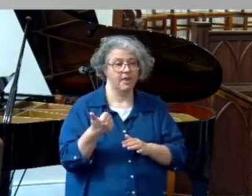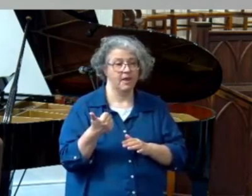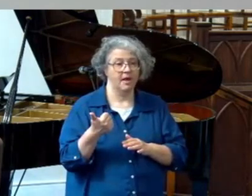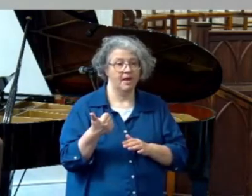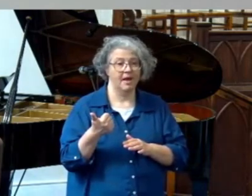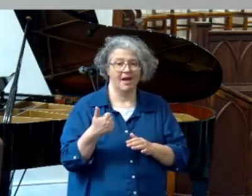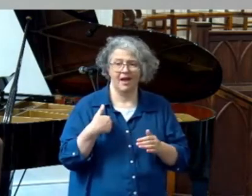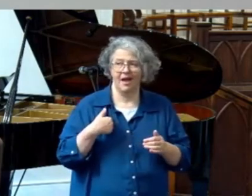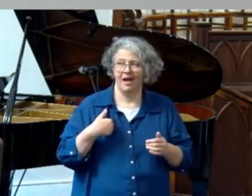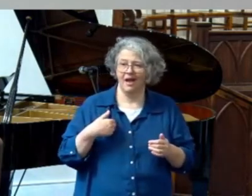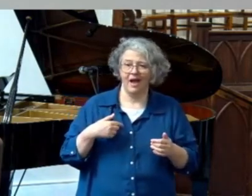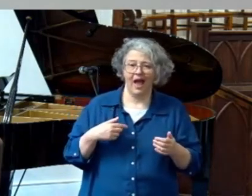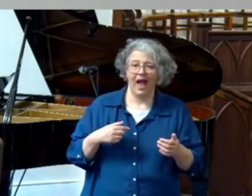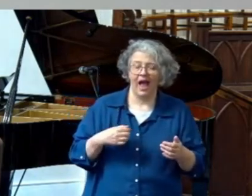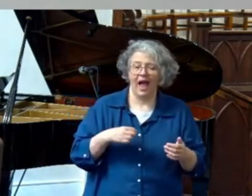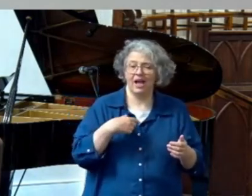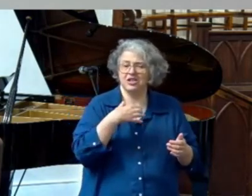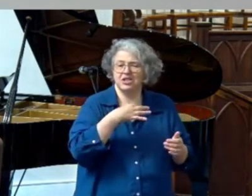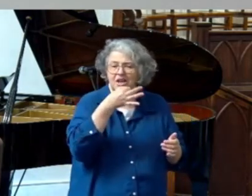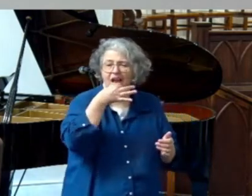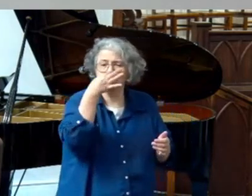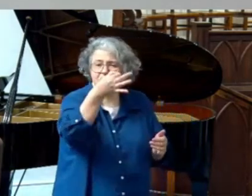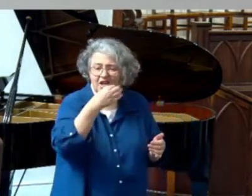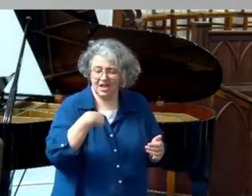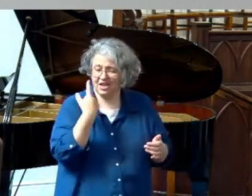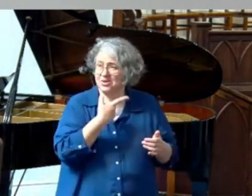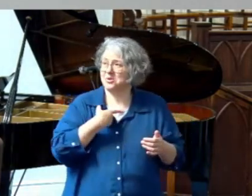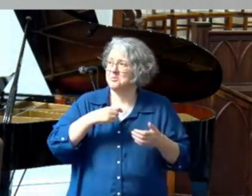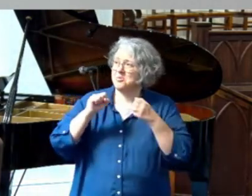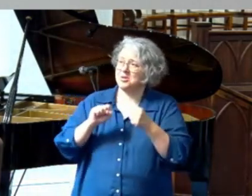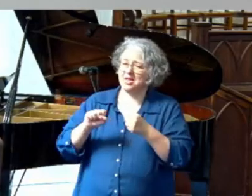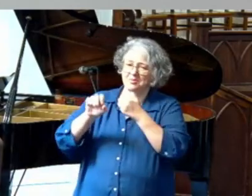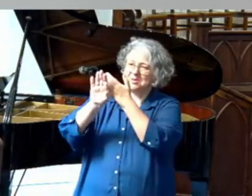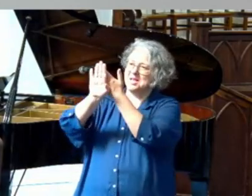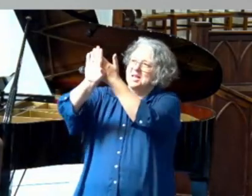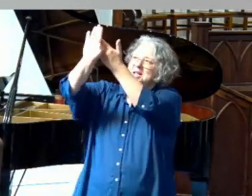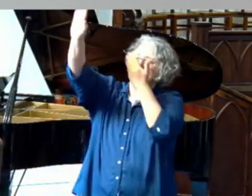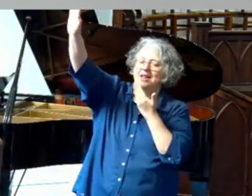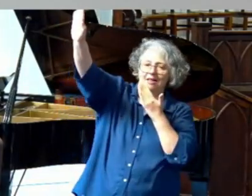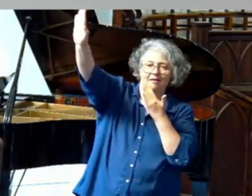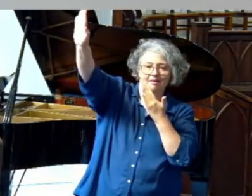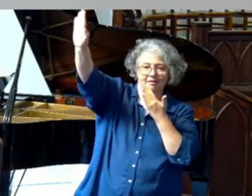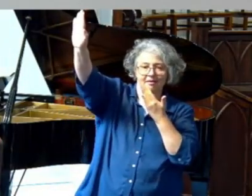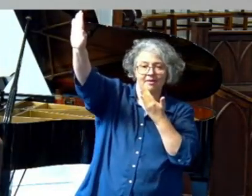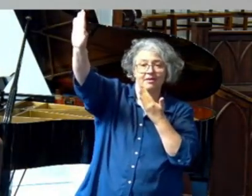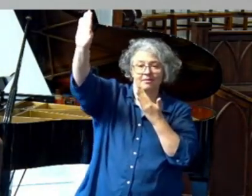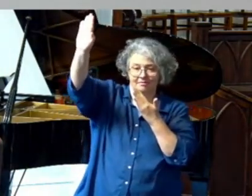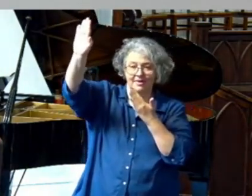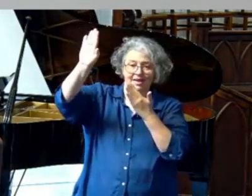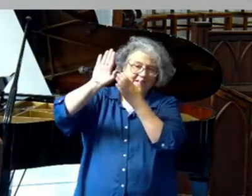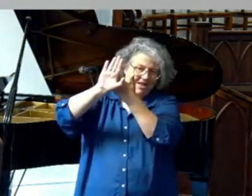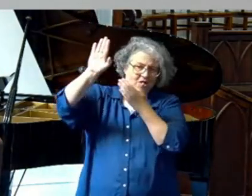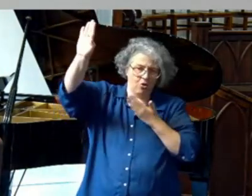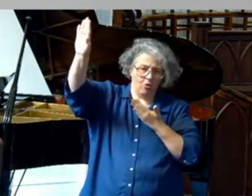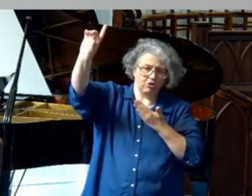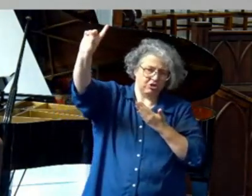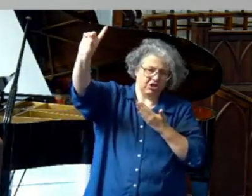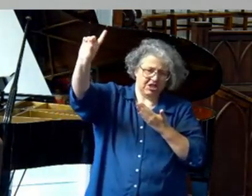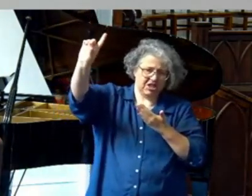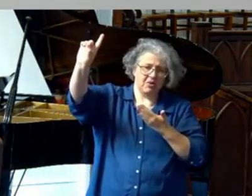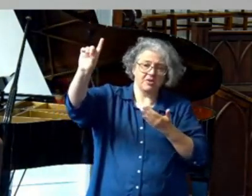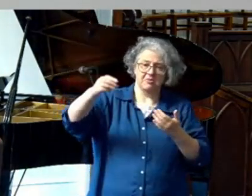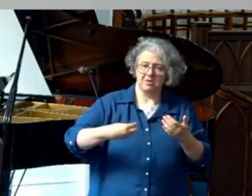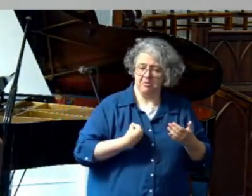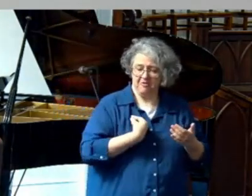irreverência. A presunção que a gente tem de viver de maneira autônoma, na verdade é um